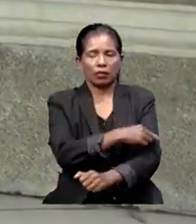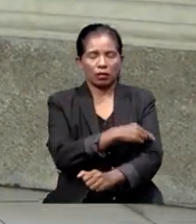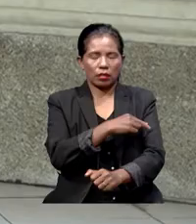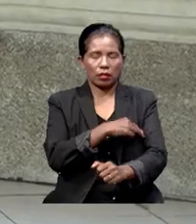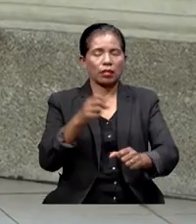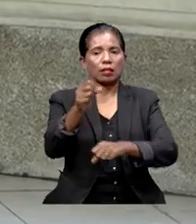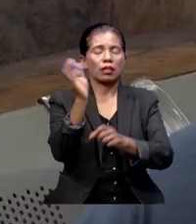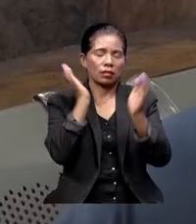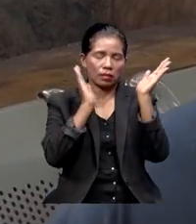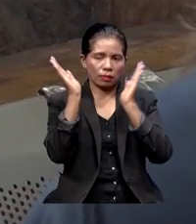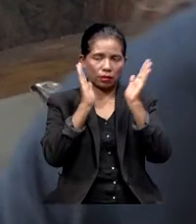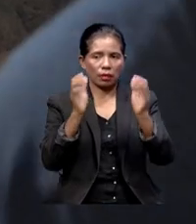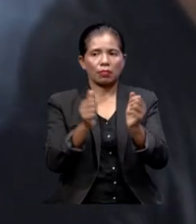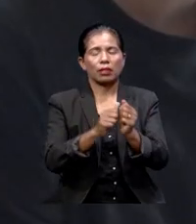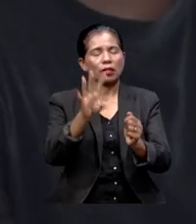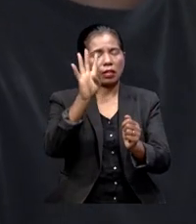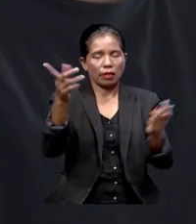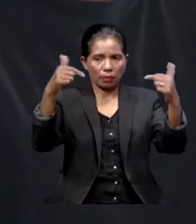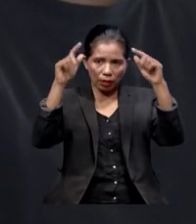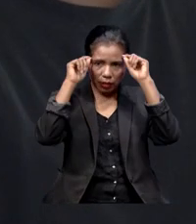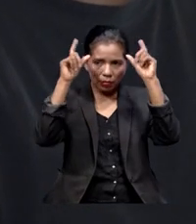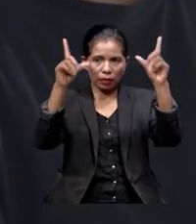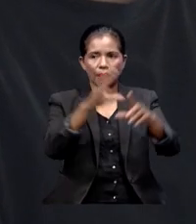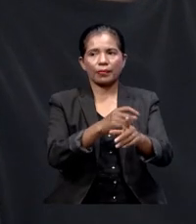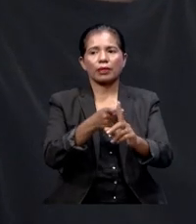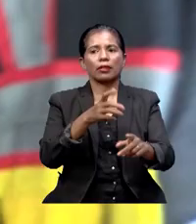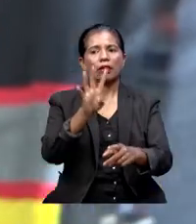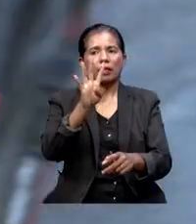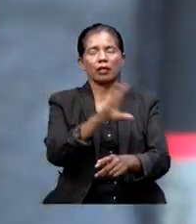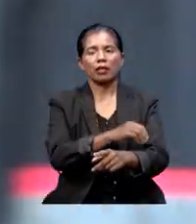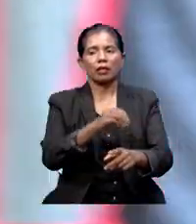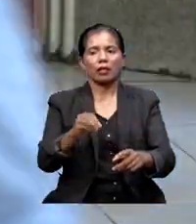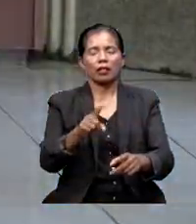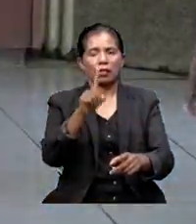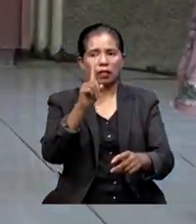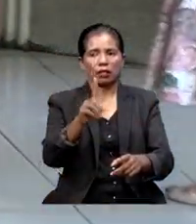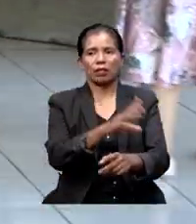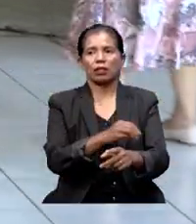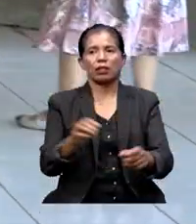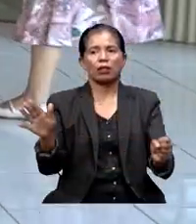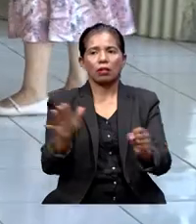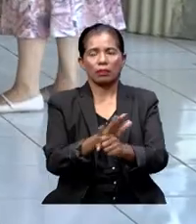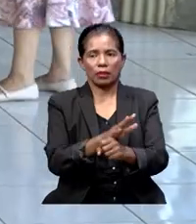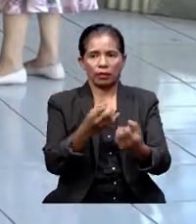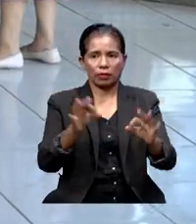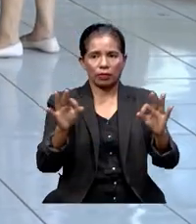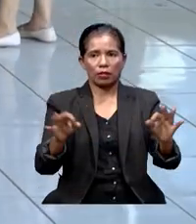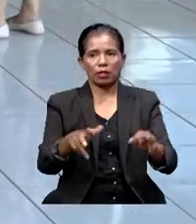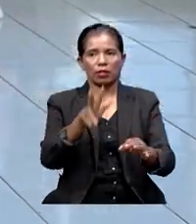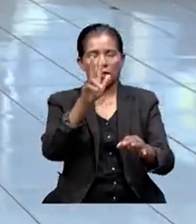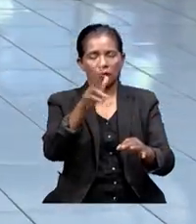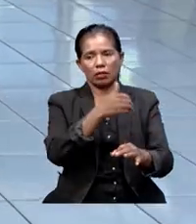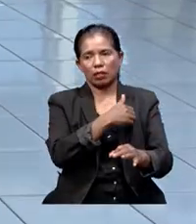Lumpur Malásia na inhat fila ona mai timor leste husi na inhat ne na ida tratamento completo ona na intolu